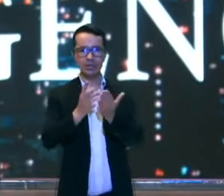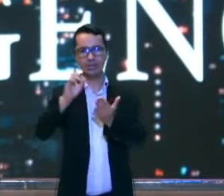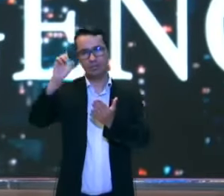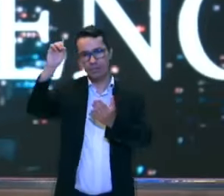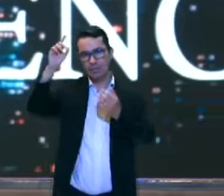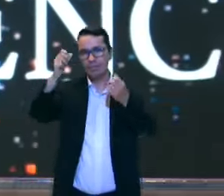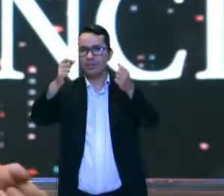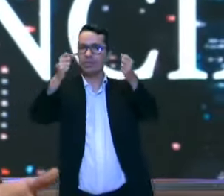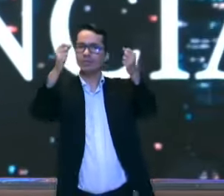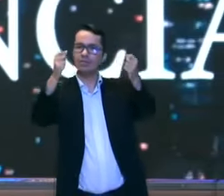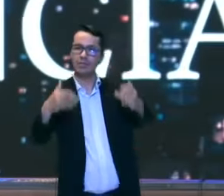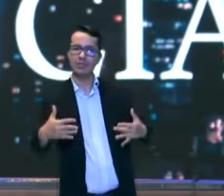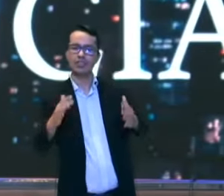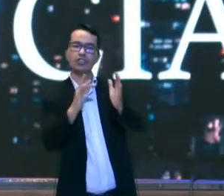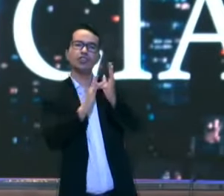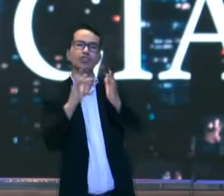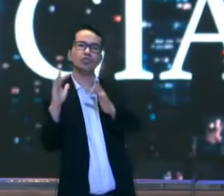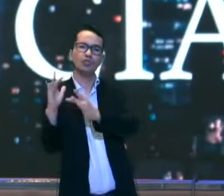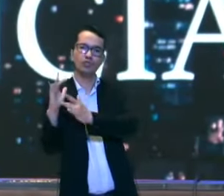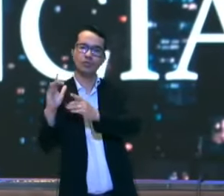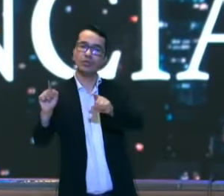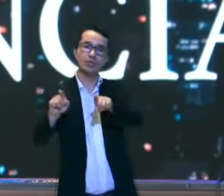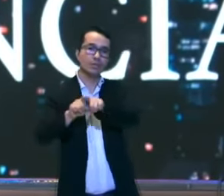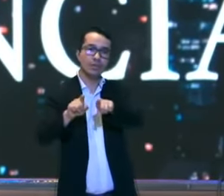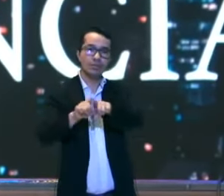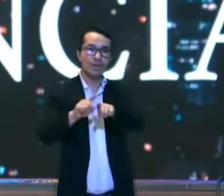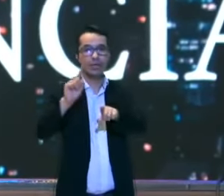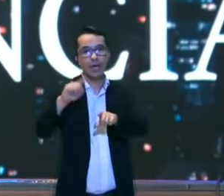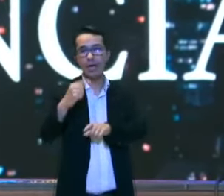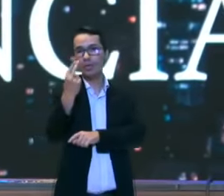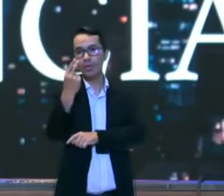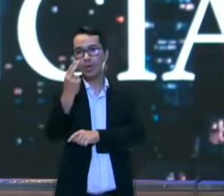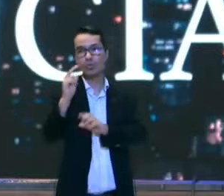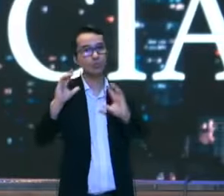Pedro que, para muitos, ele é a pedra